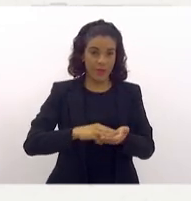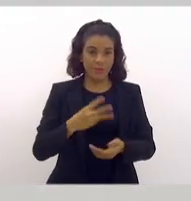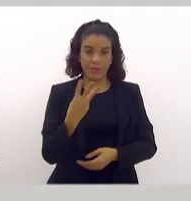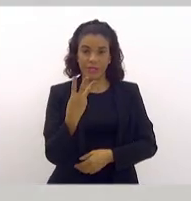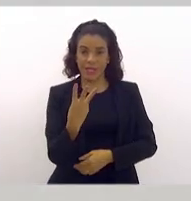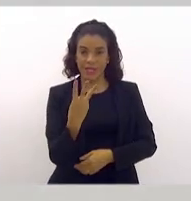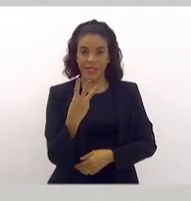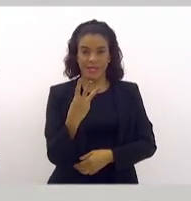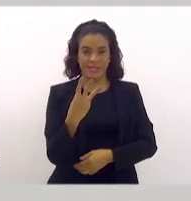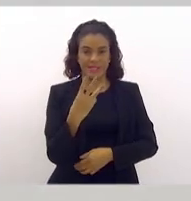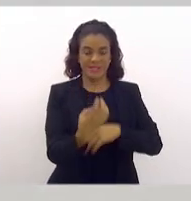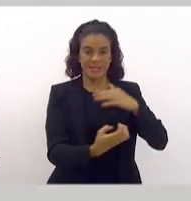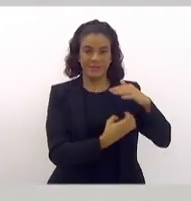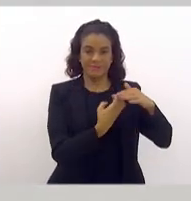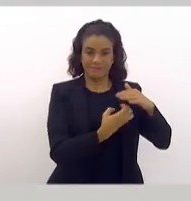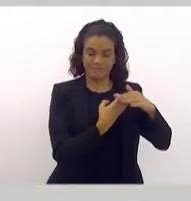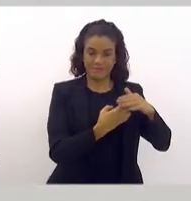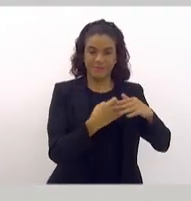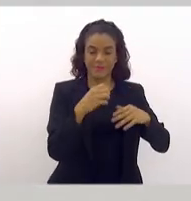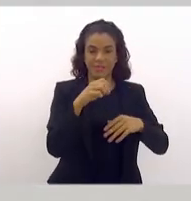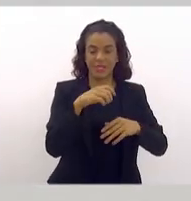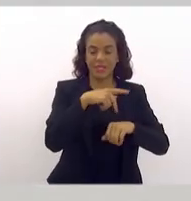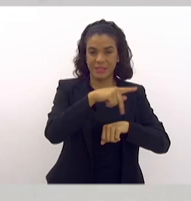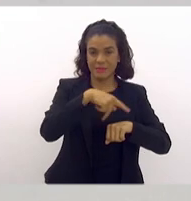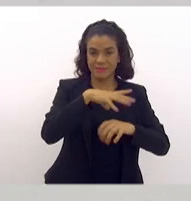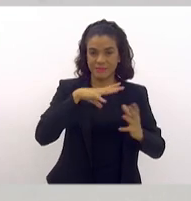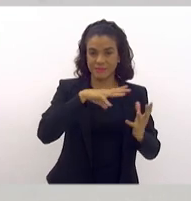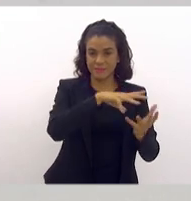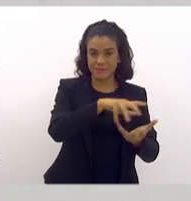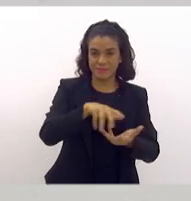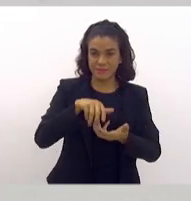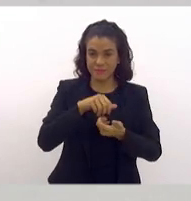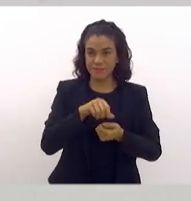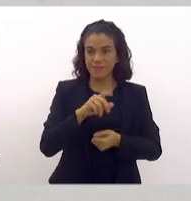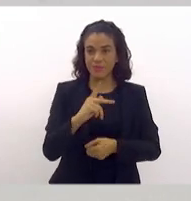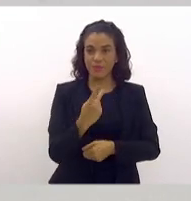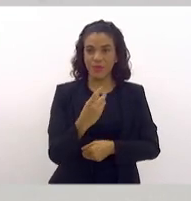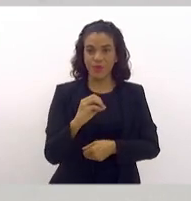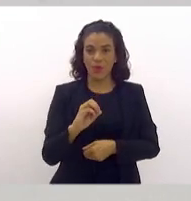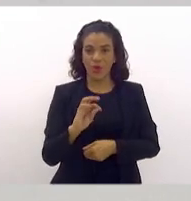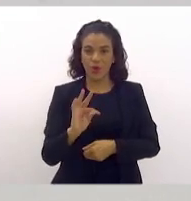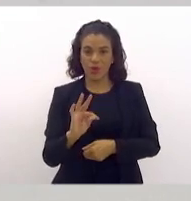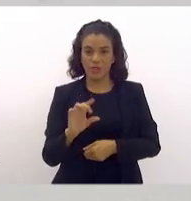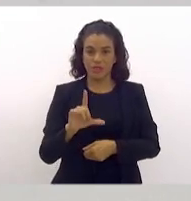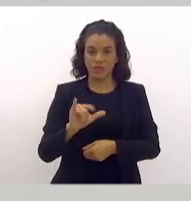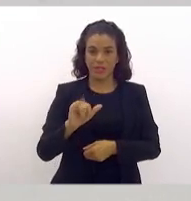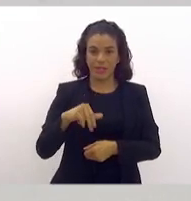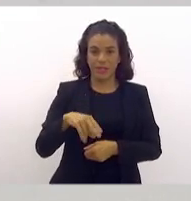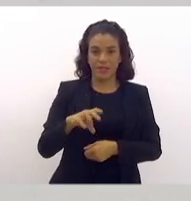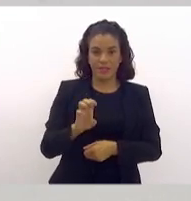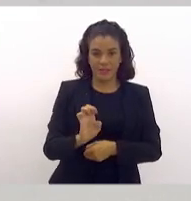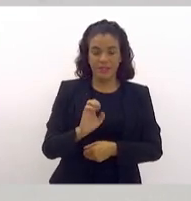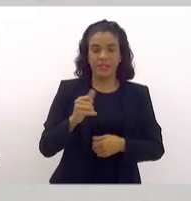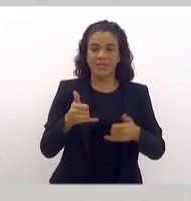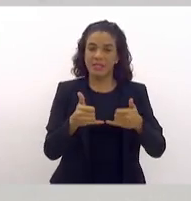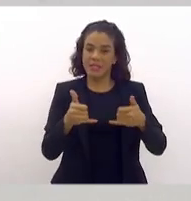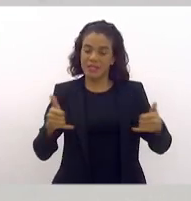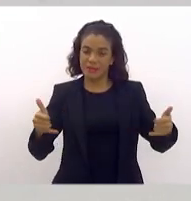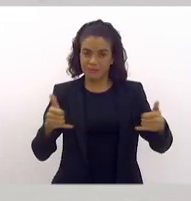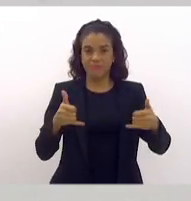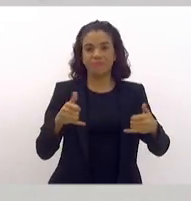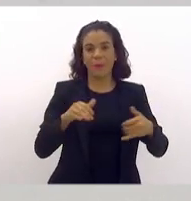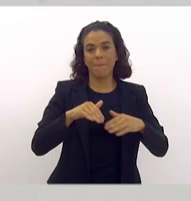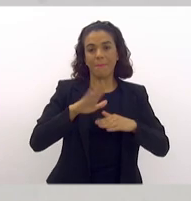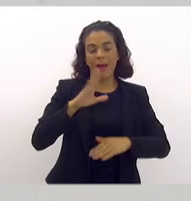redes internacionais. A primeira delas é uma rede de hotlines, que é assim que a gente chama as linhas de denúncia, presentes em mais de